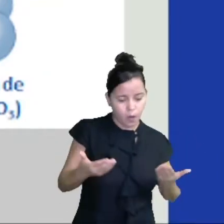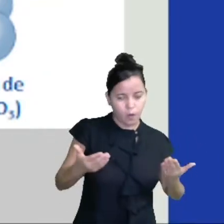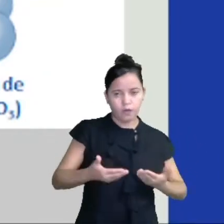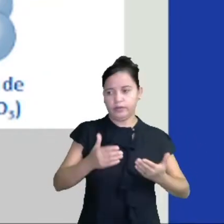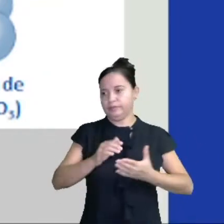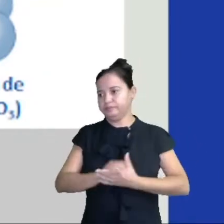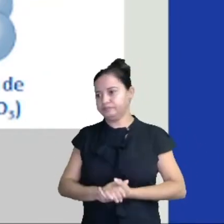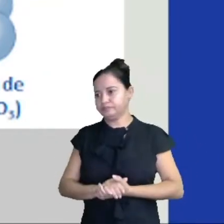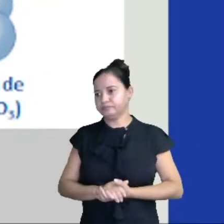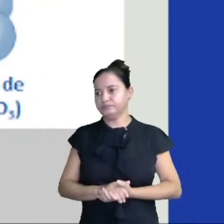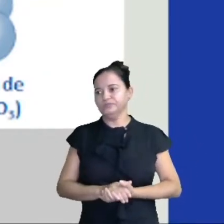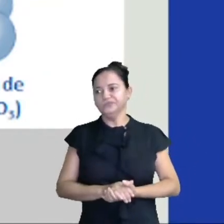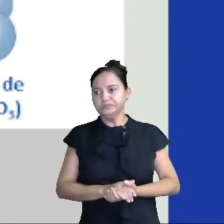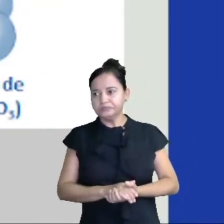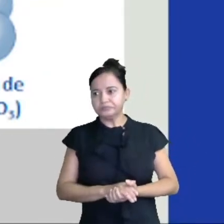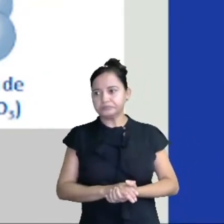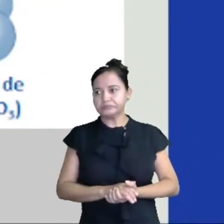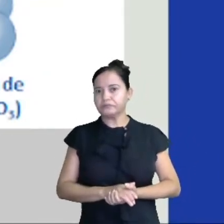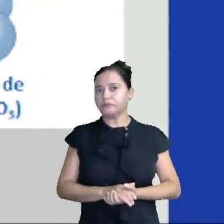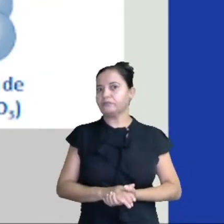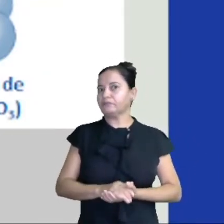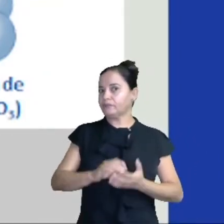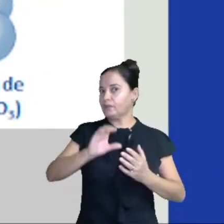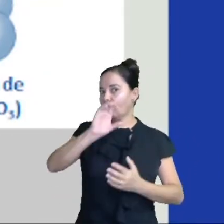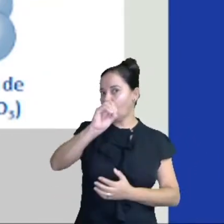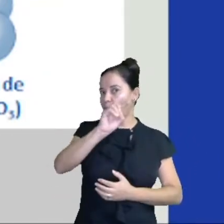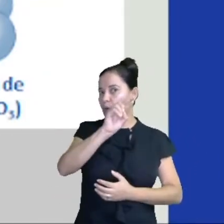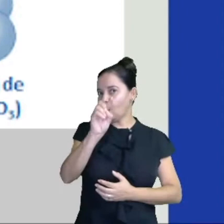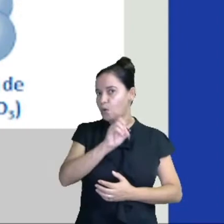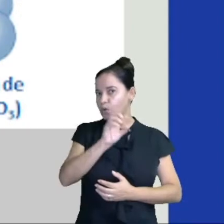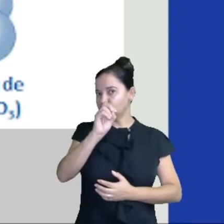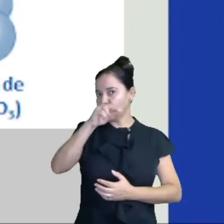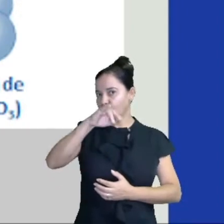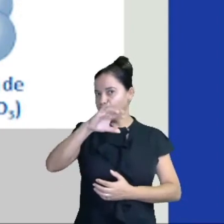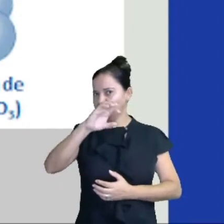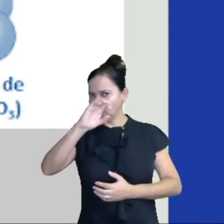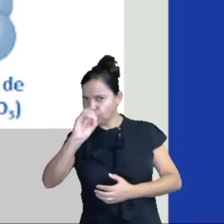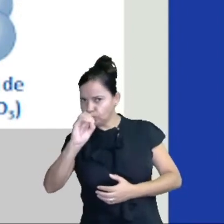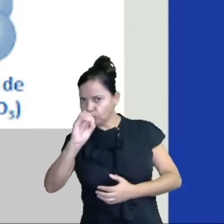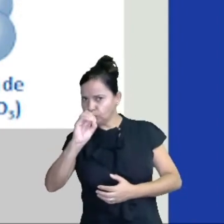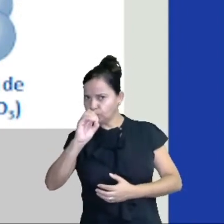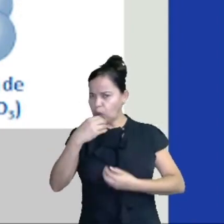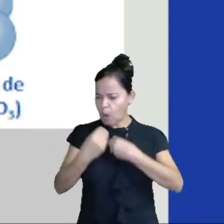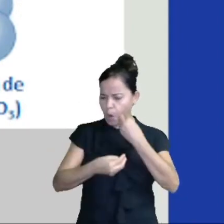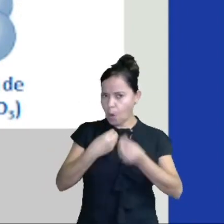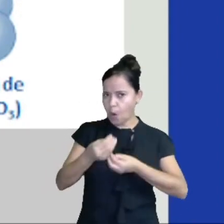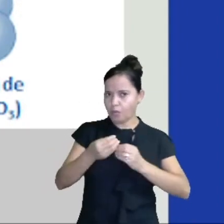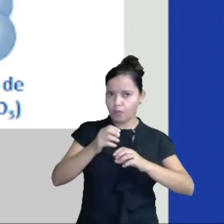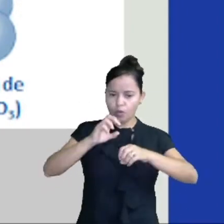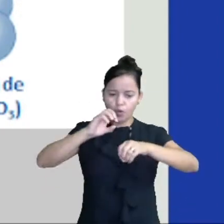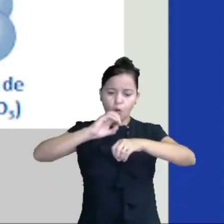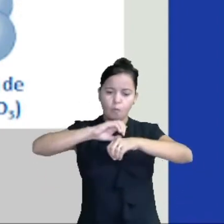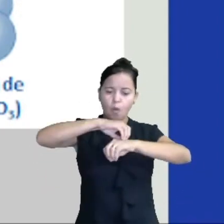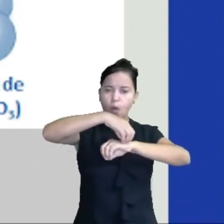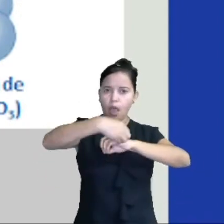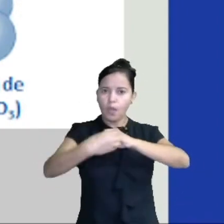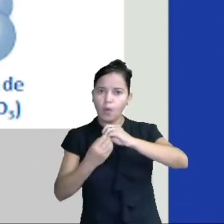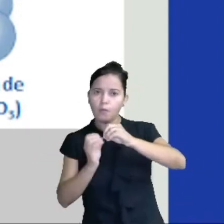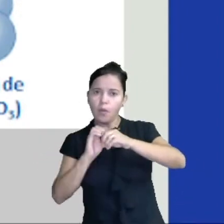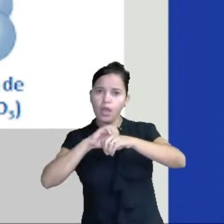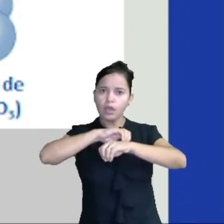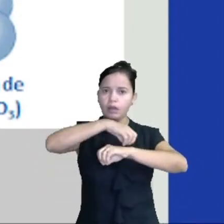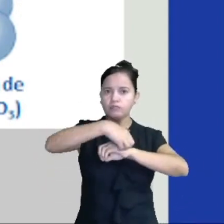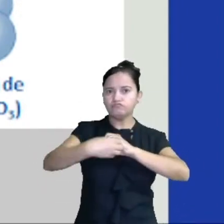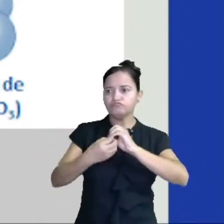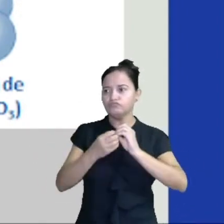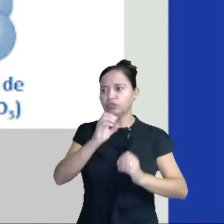ozônio. O ozônio, gente, ele é formado a partir justamente da molécula de oxigênio. Então, essa molécula de oxigênio, ela sofre